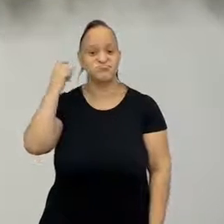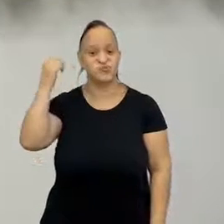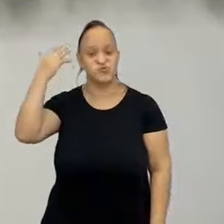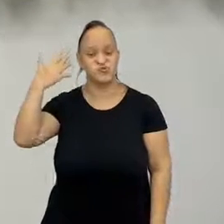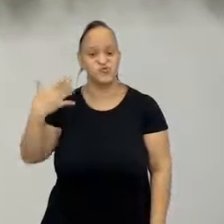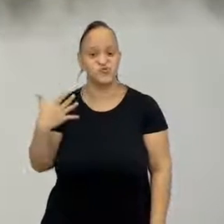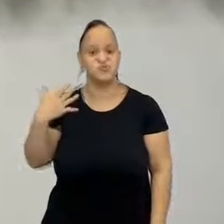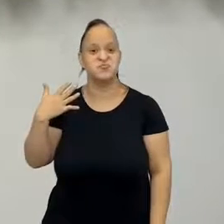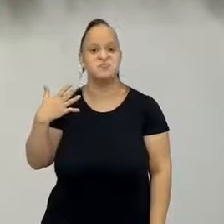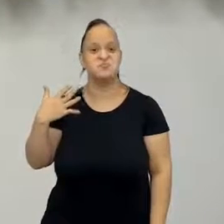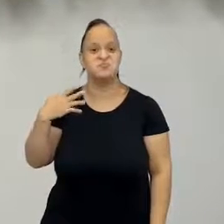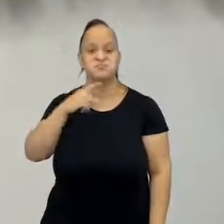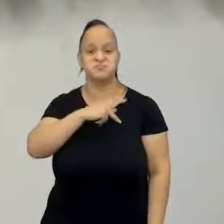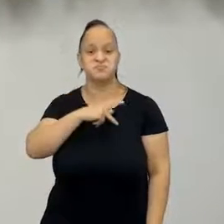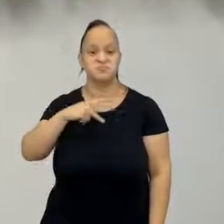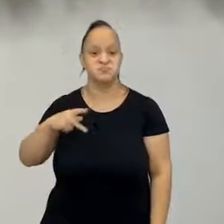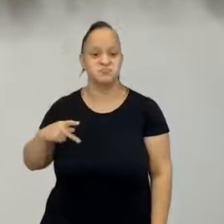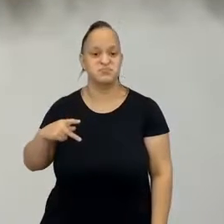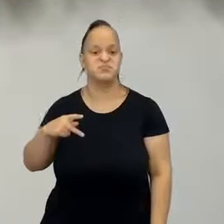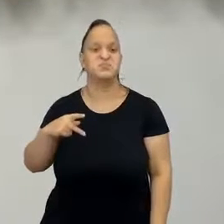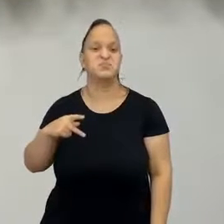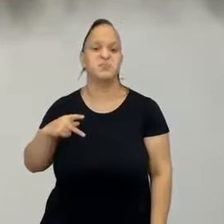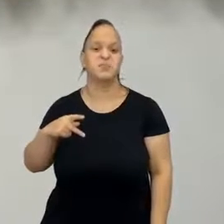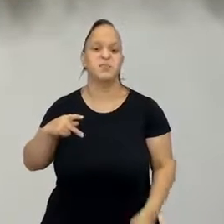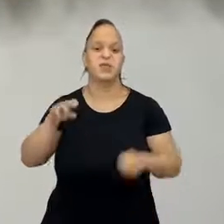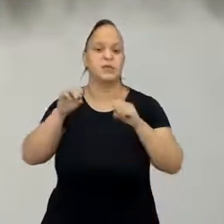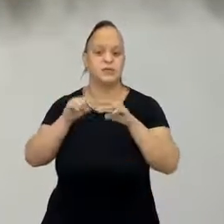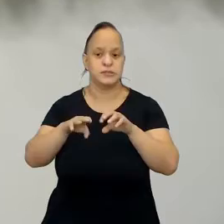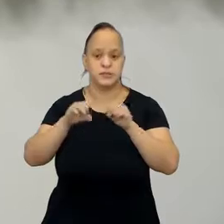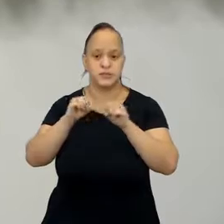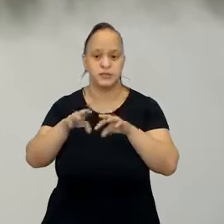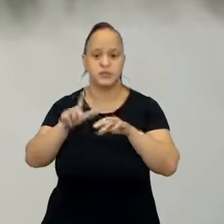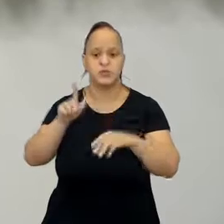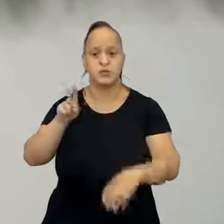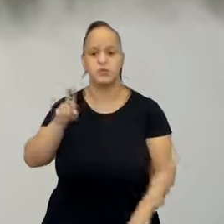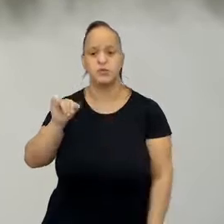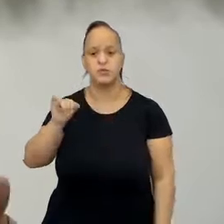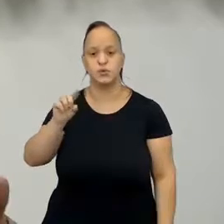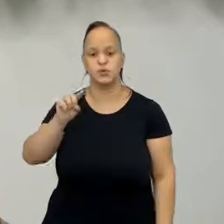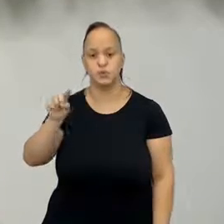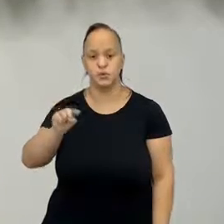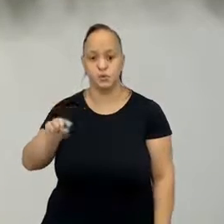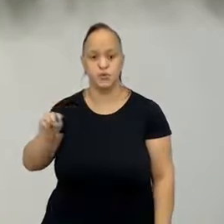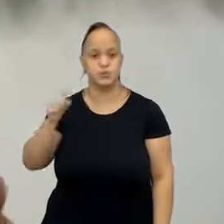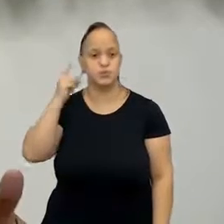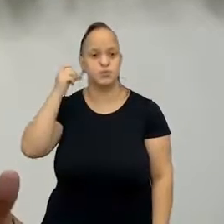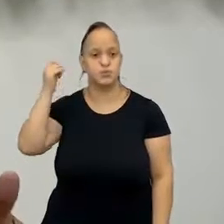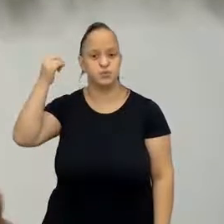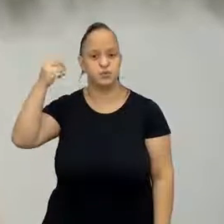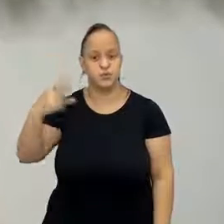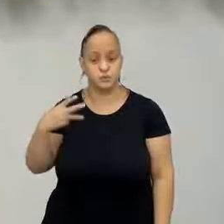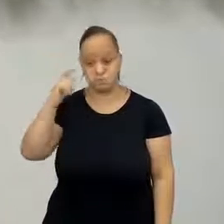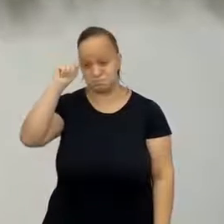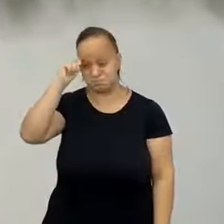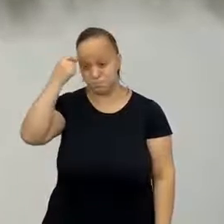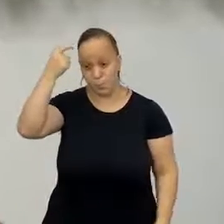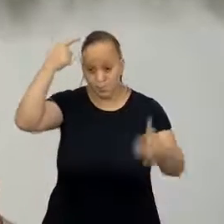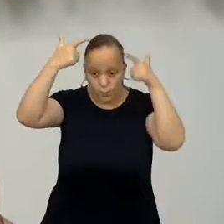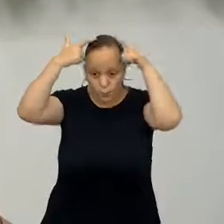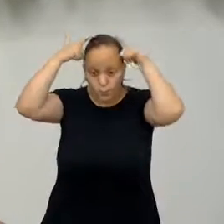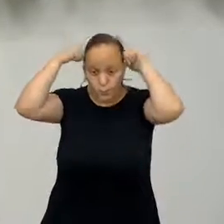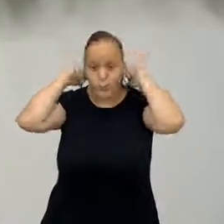de filosofia, hoje formador na EFAP, fazendo a minha autodescrição. Sou um homem preto, careca,